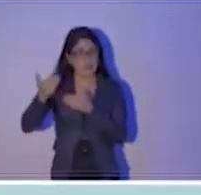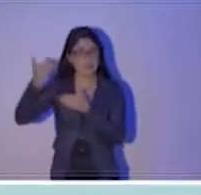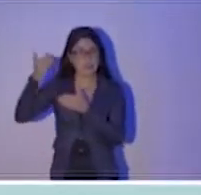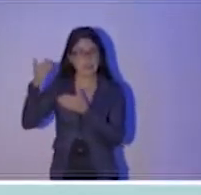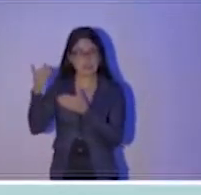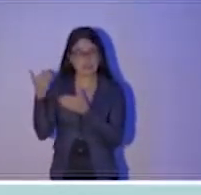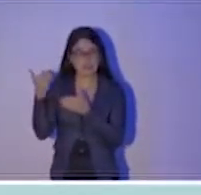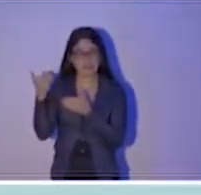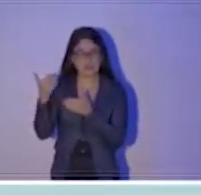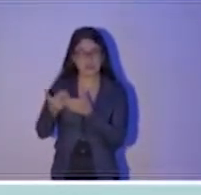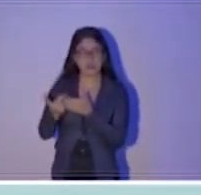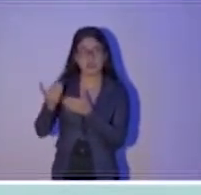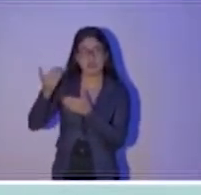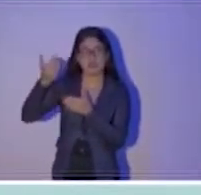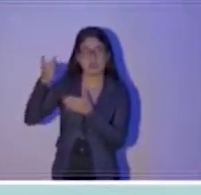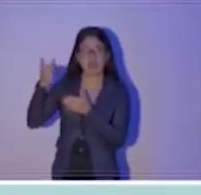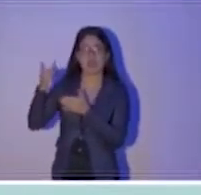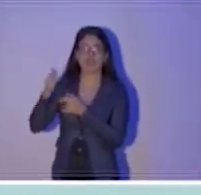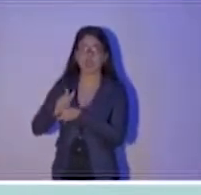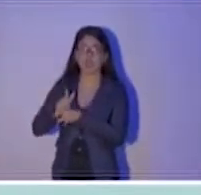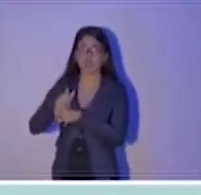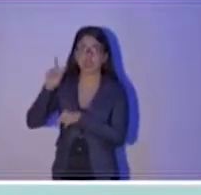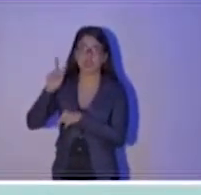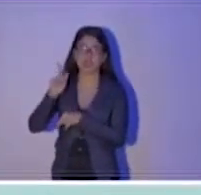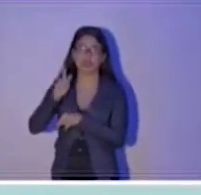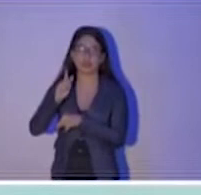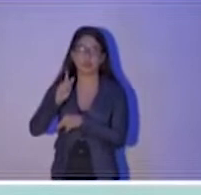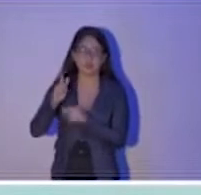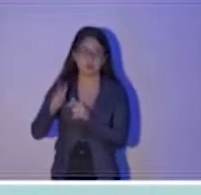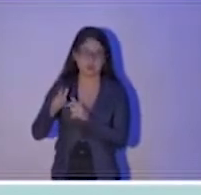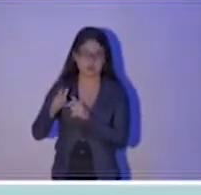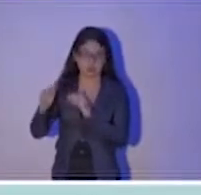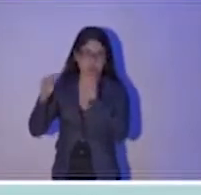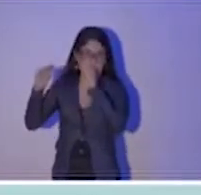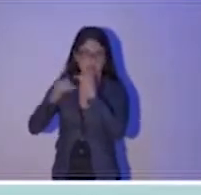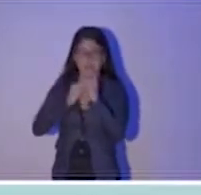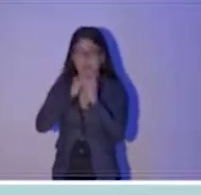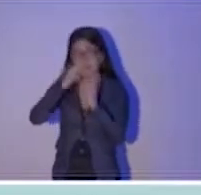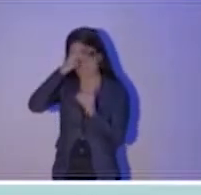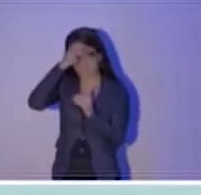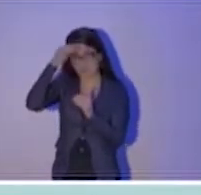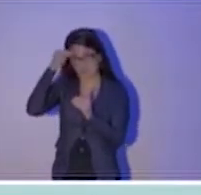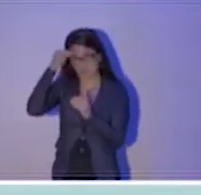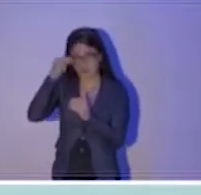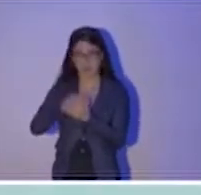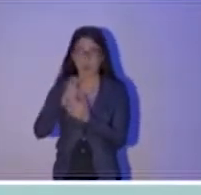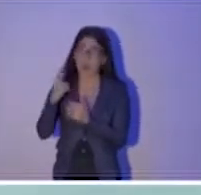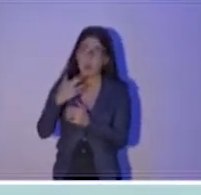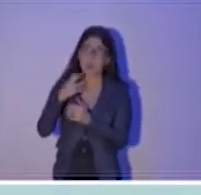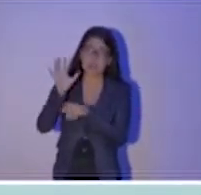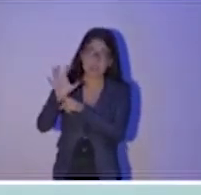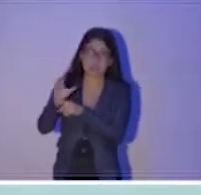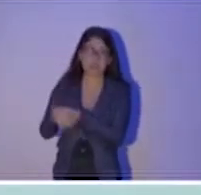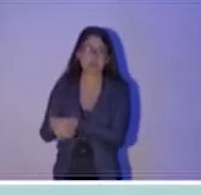âmbito da gestão maior. Então, pegar a prefeitura, por exemplo, né? Ou o Estado, na hora